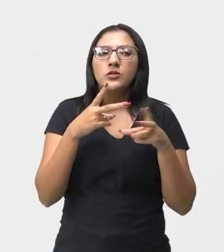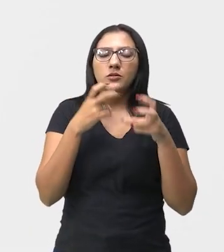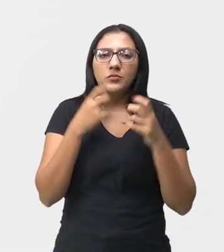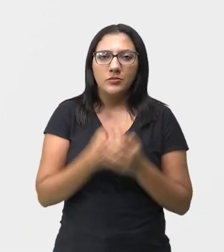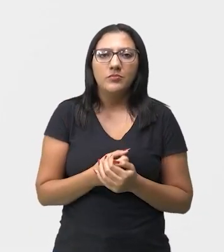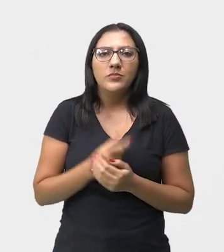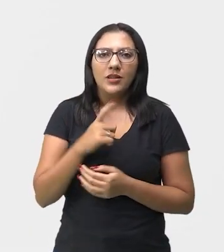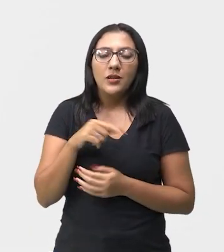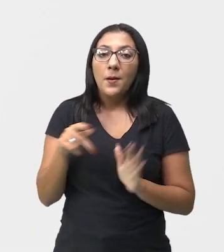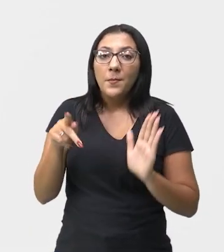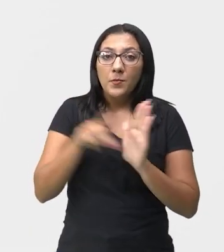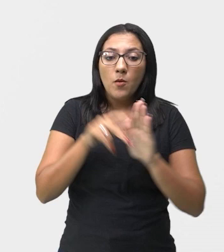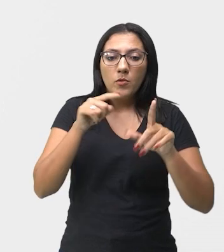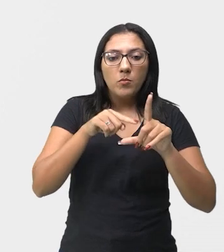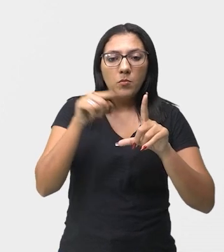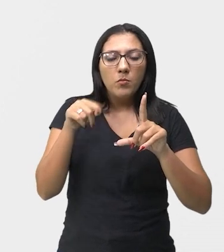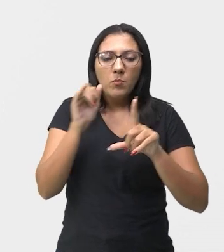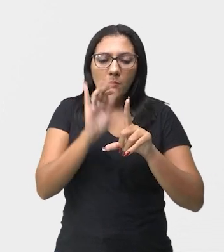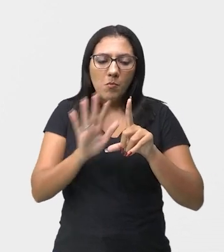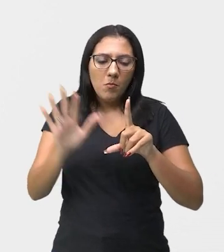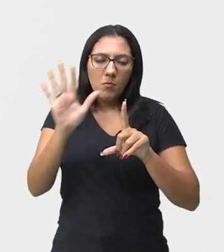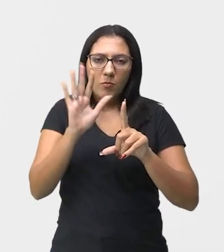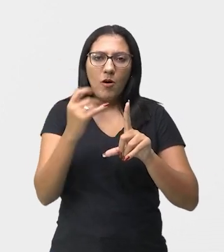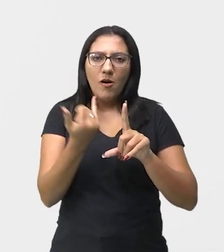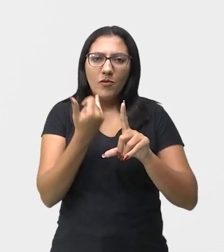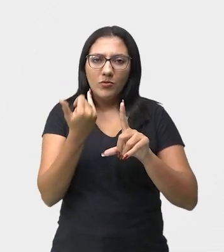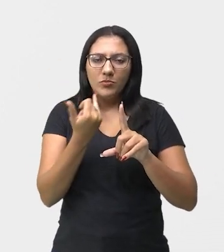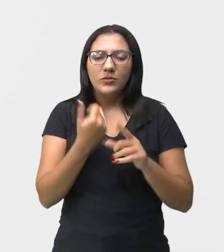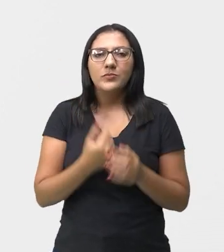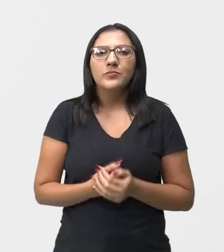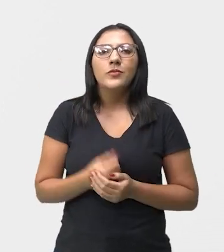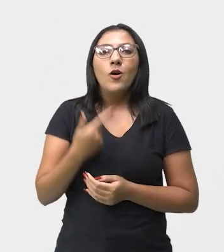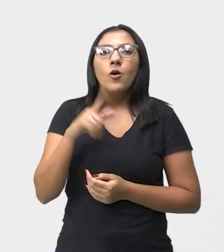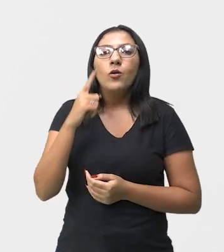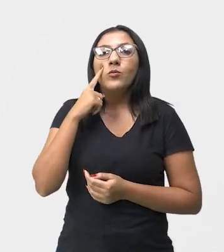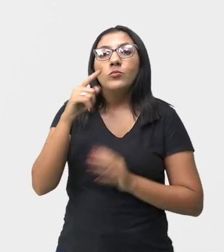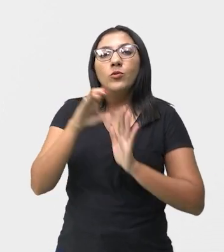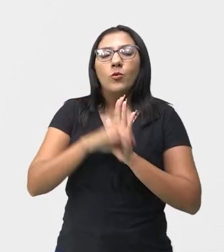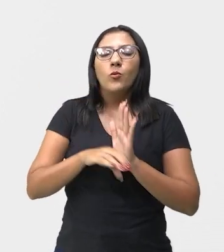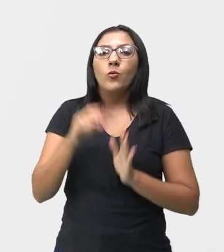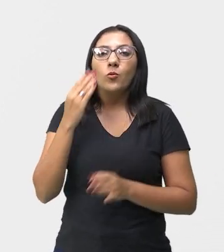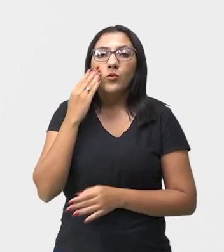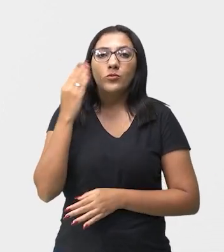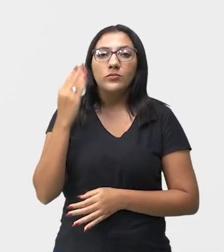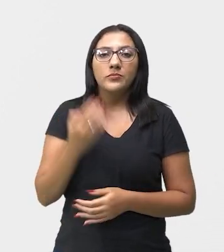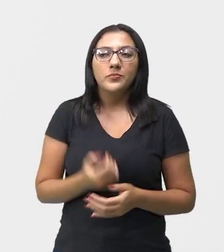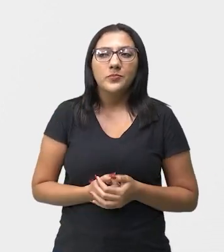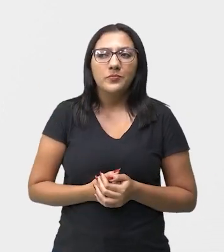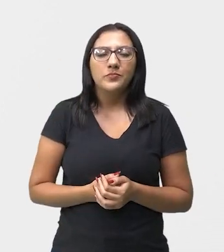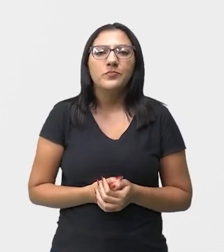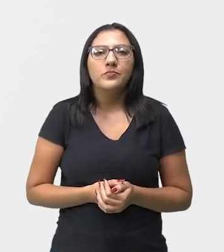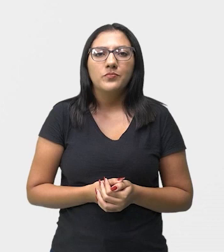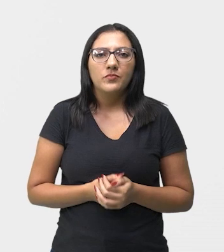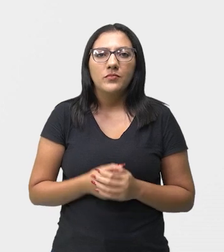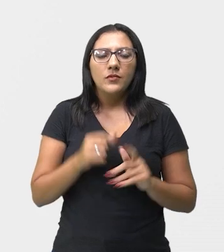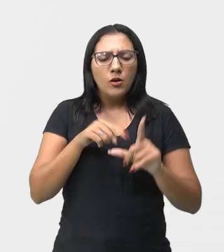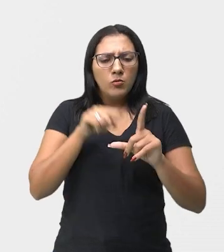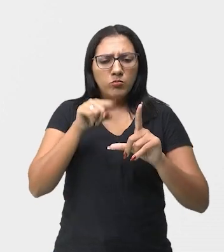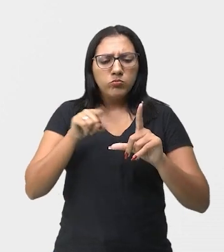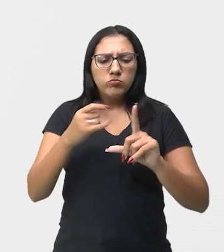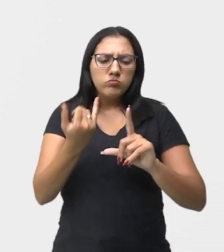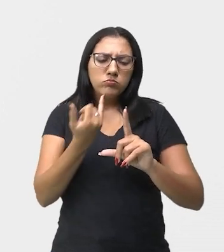pessoal, vai ser justamente um gênero textual que vai utilizar diferentes linguagens combinadas para